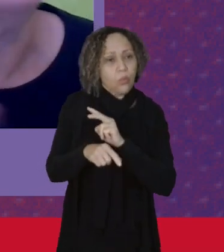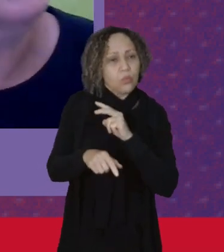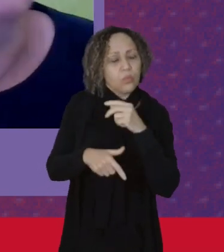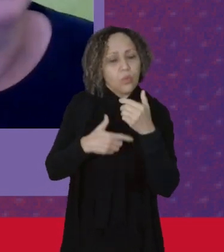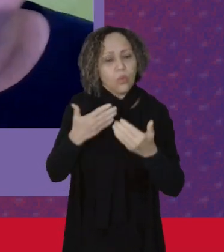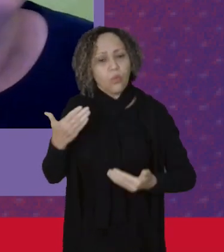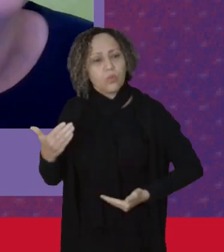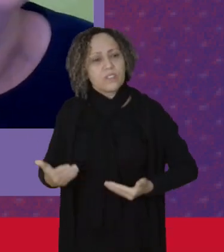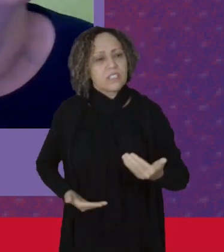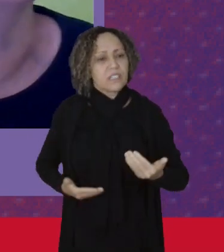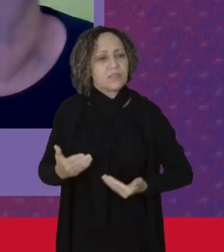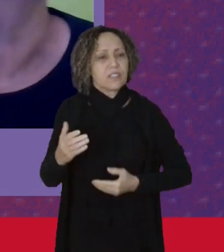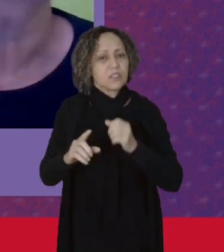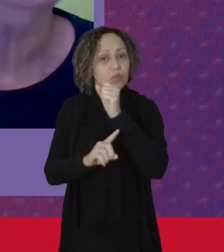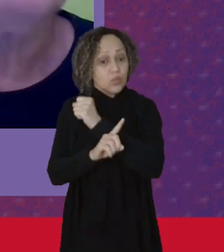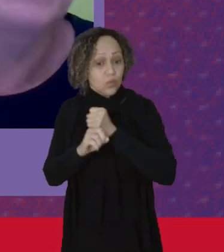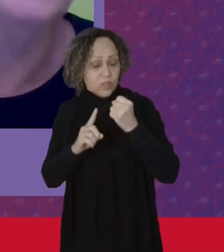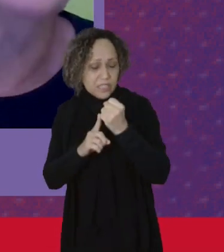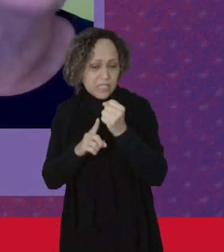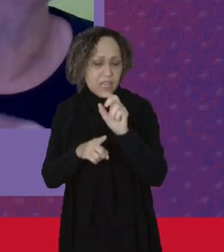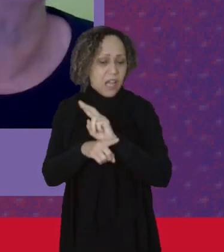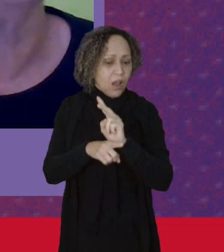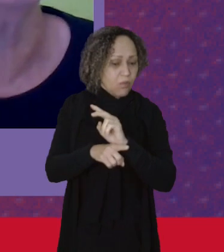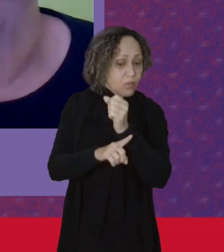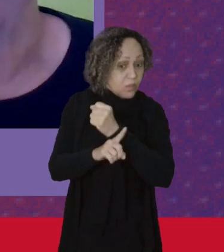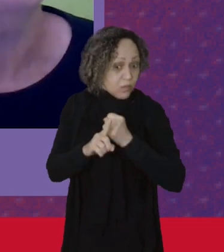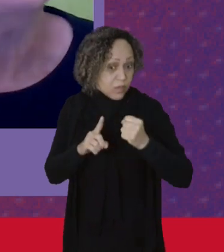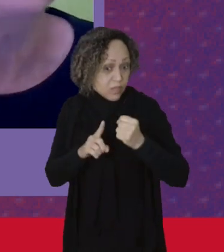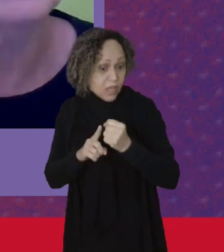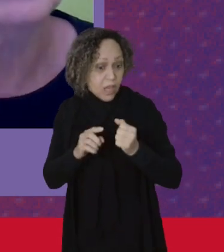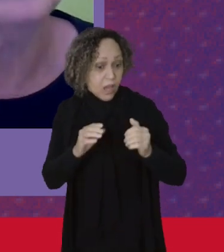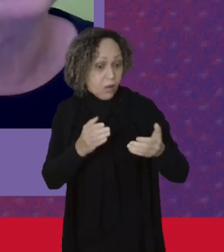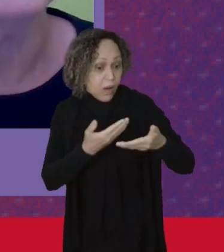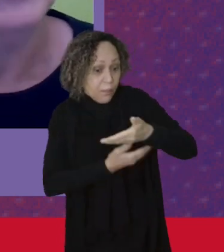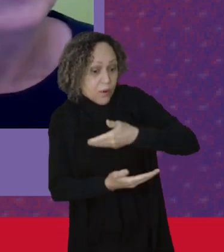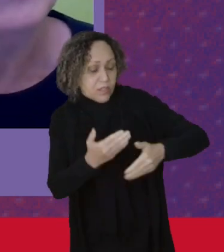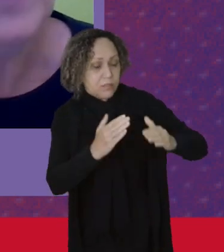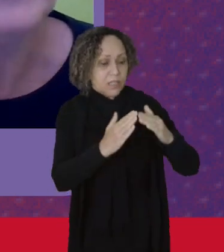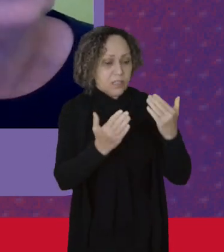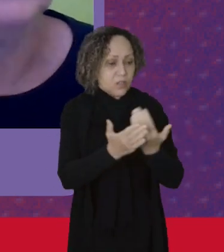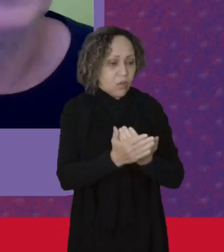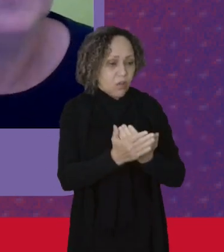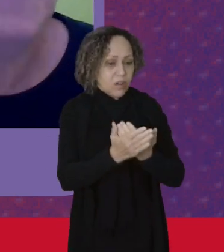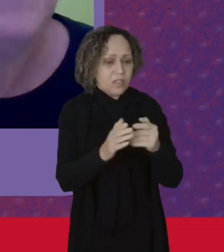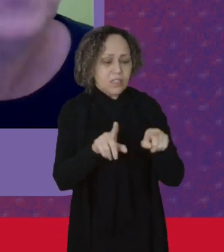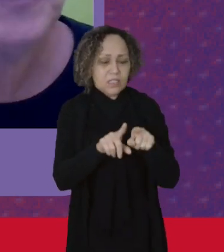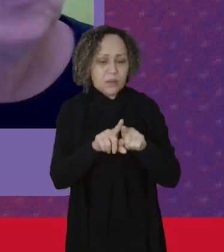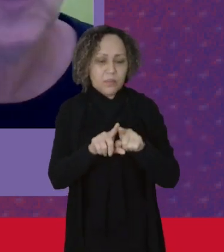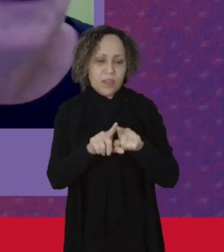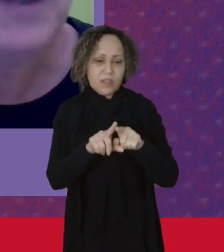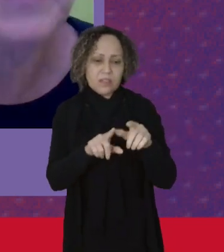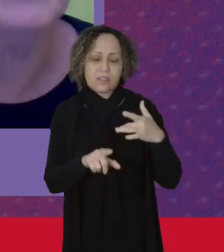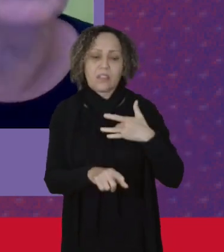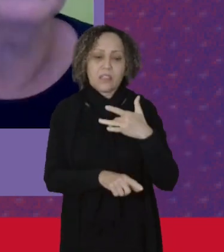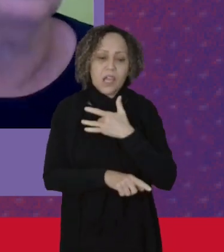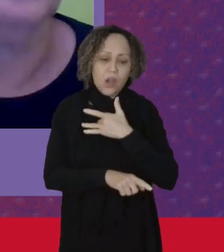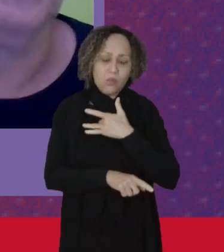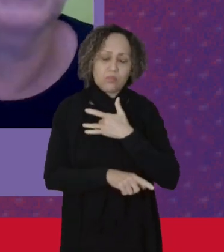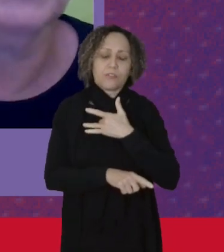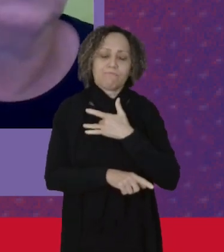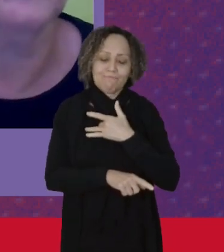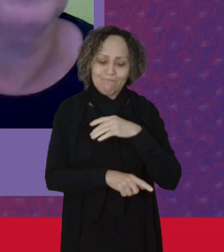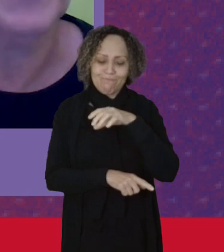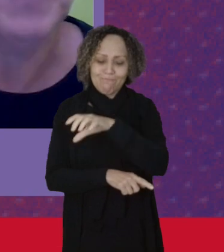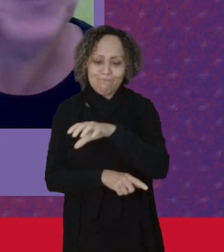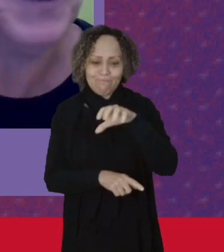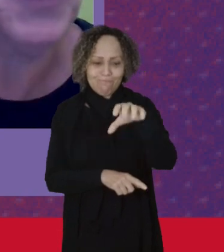política pública, não é também, certo? Mas a gente tem tentado fazer solidariamente. Então, é isso, assim, toda vez que os